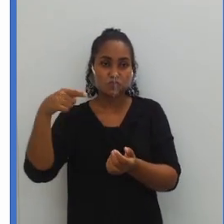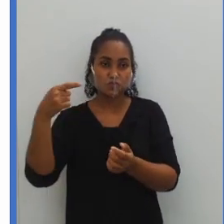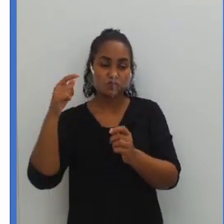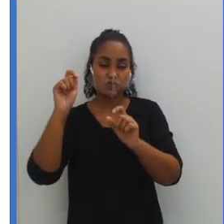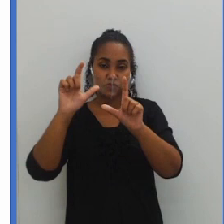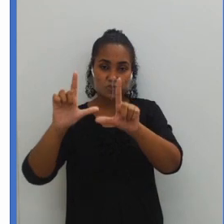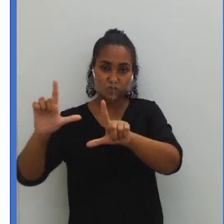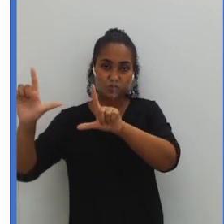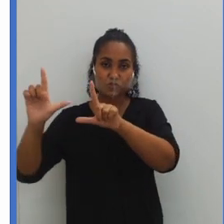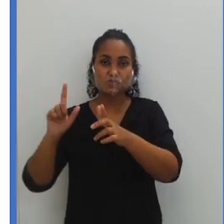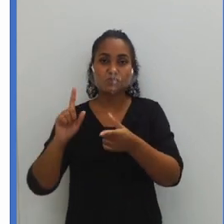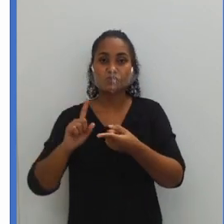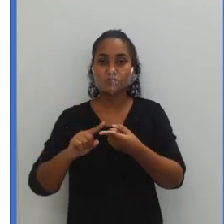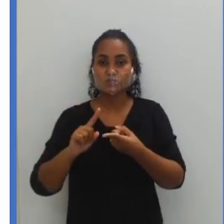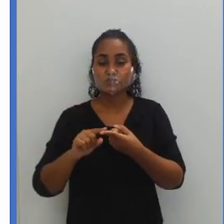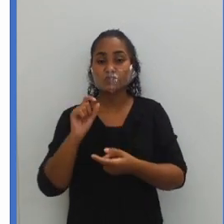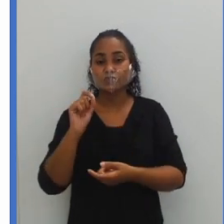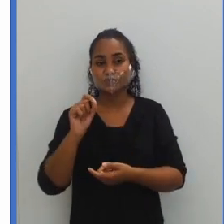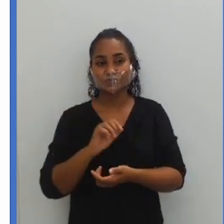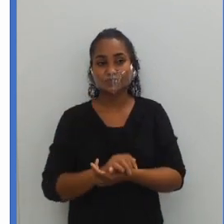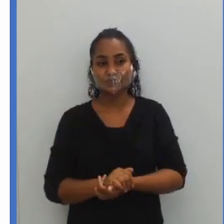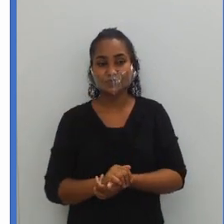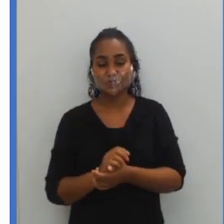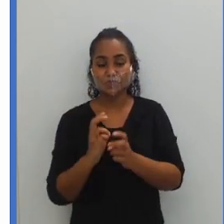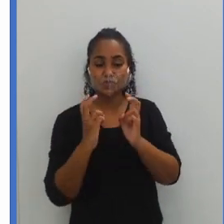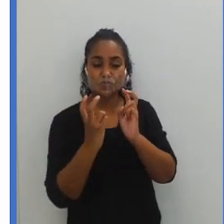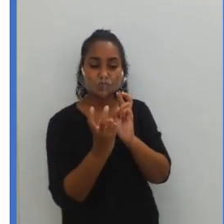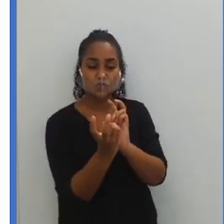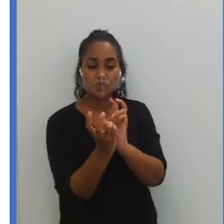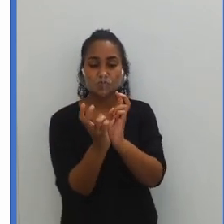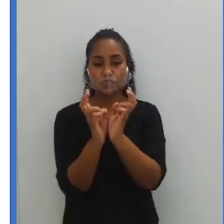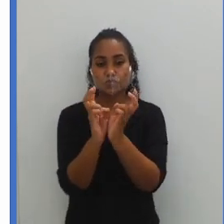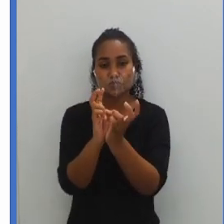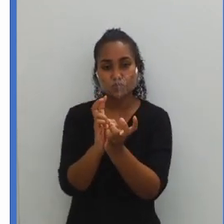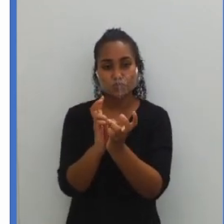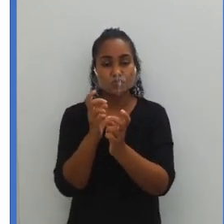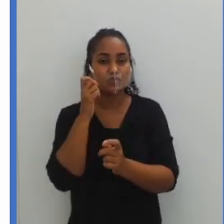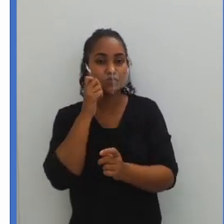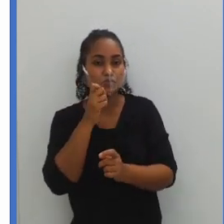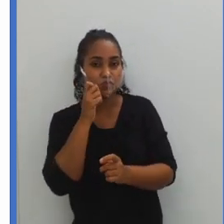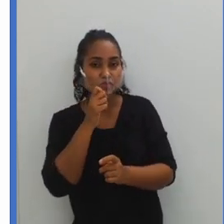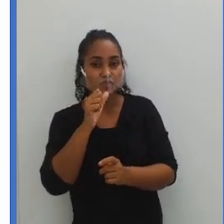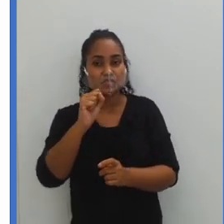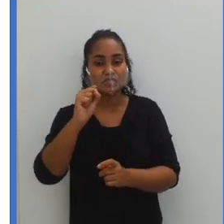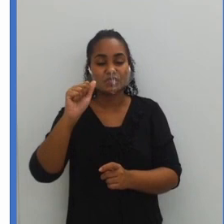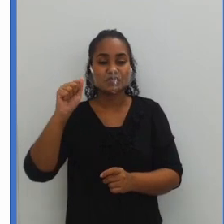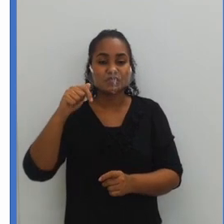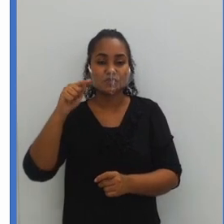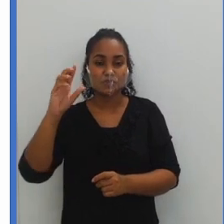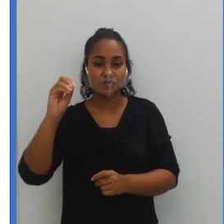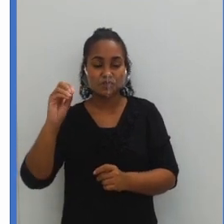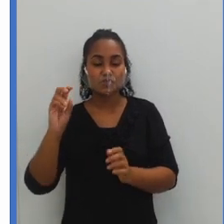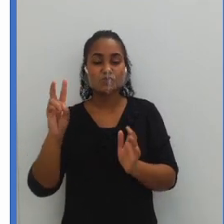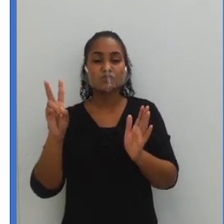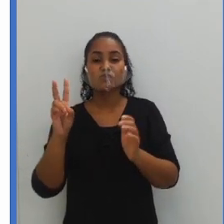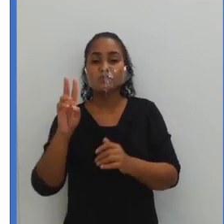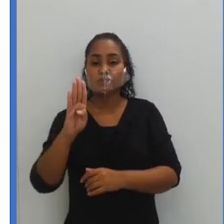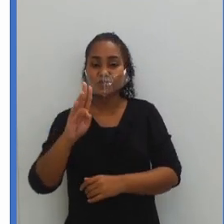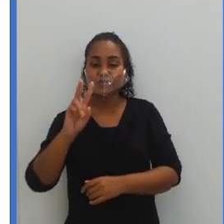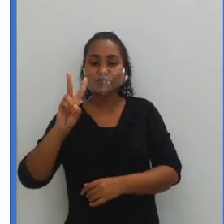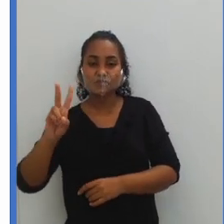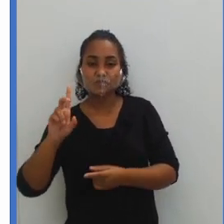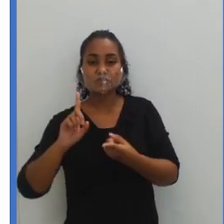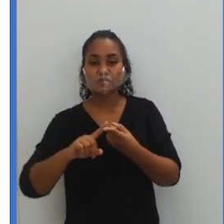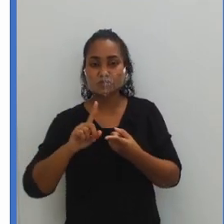A outra imagem que está apresentando para vocês é uma roda de capoeira feminina São Bento Grande, em Boa Viagem,